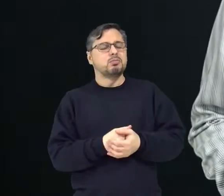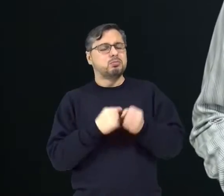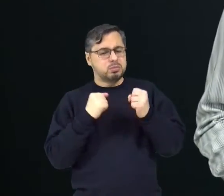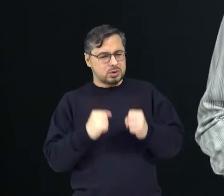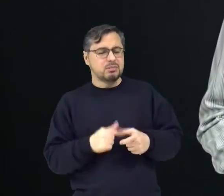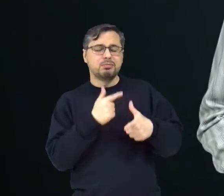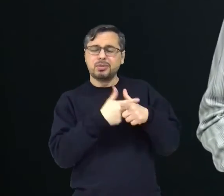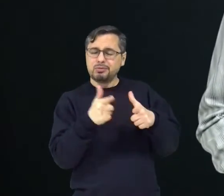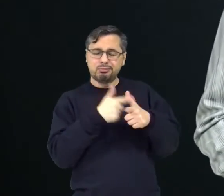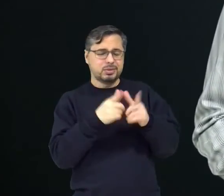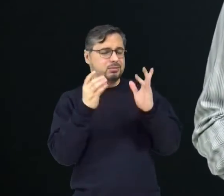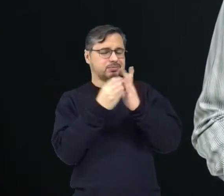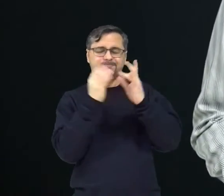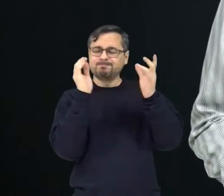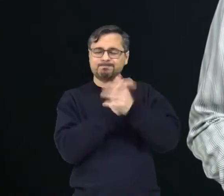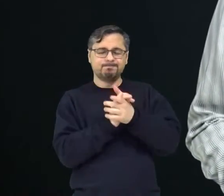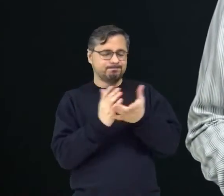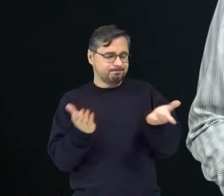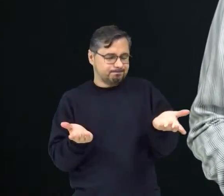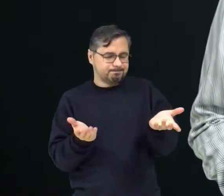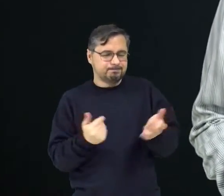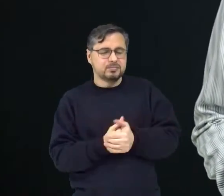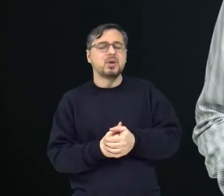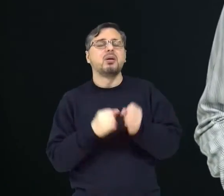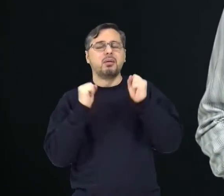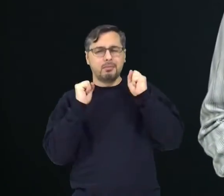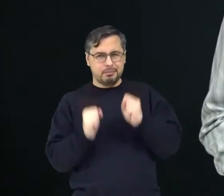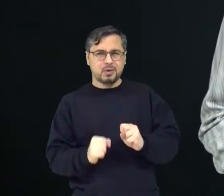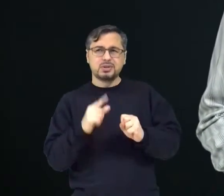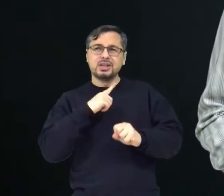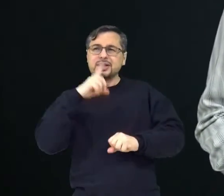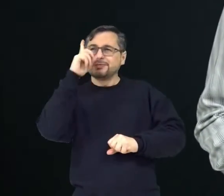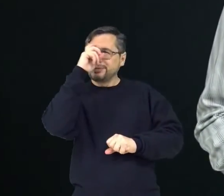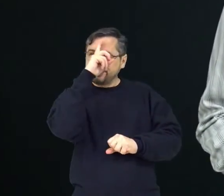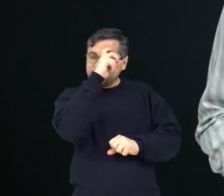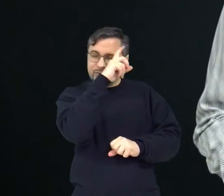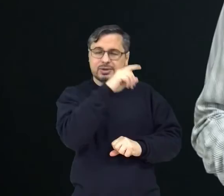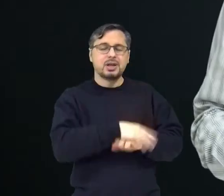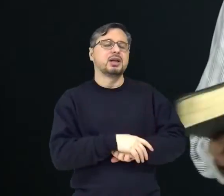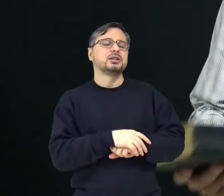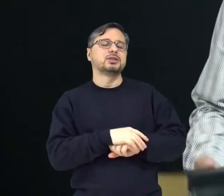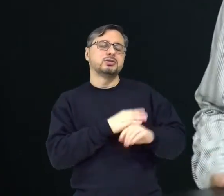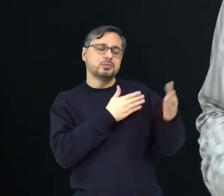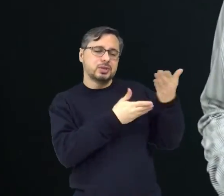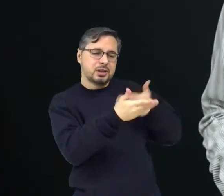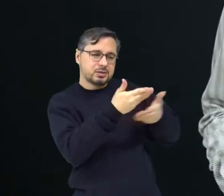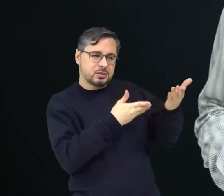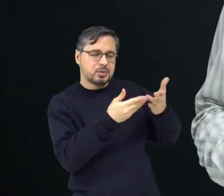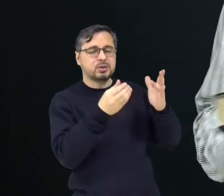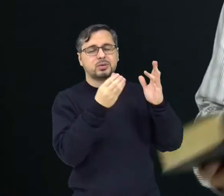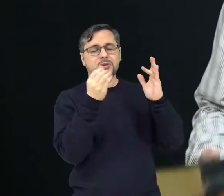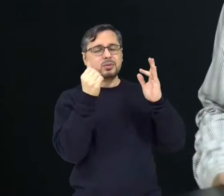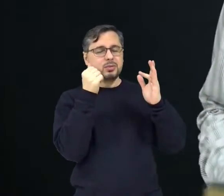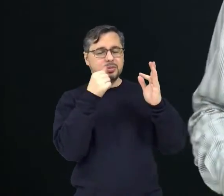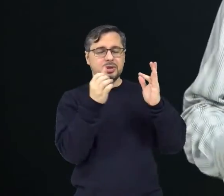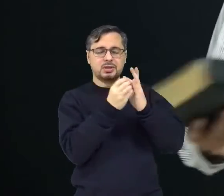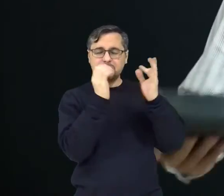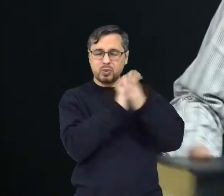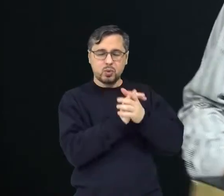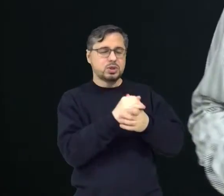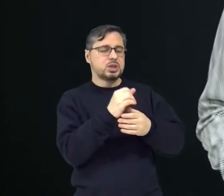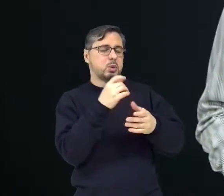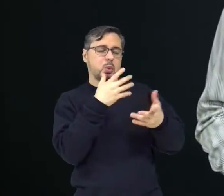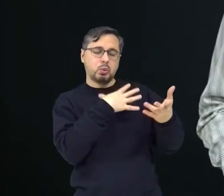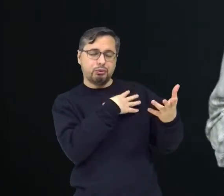no casamento. Você poderá enfrentar uma dificuldade, por exemplo, no relacionamento com a sua esposa ou com seus filhos,